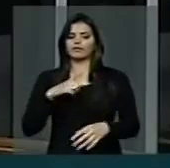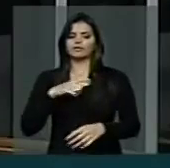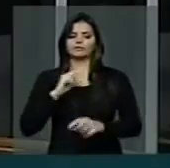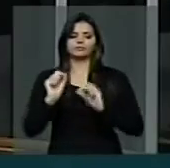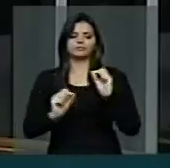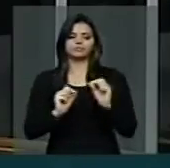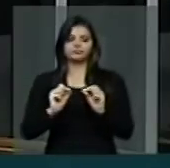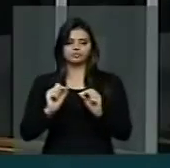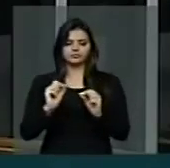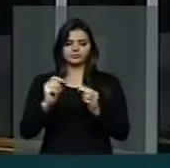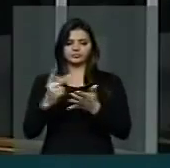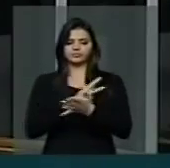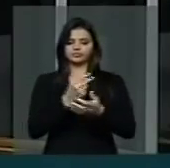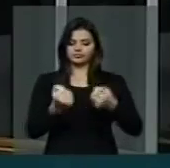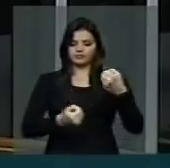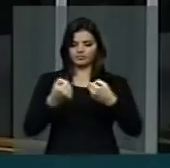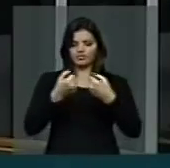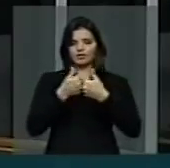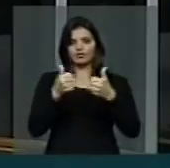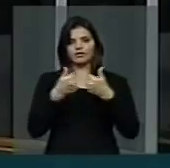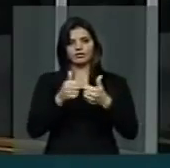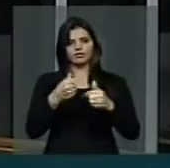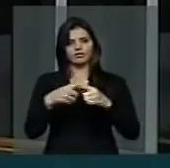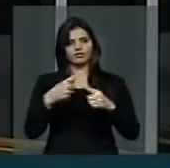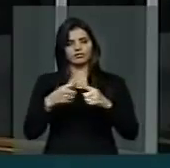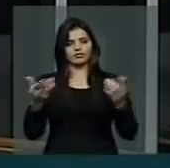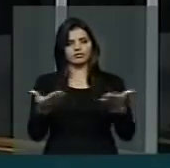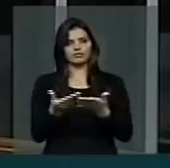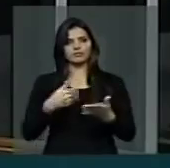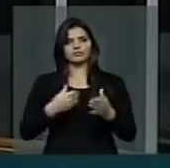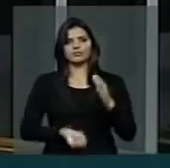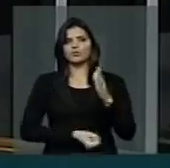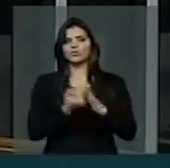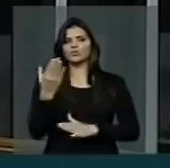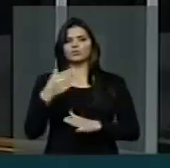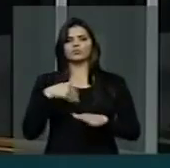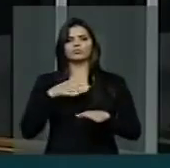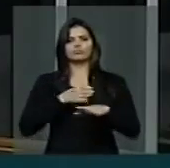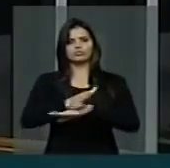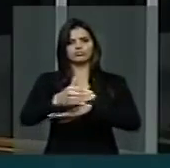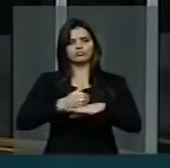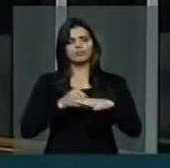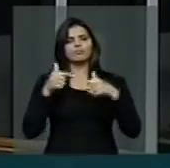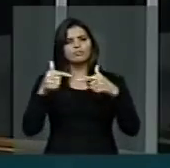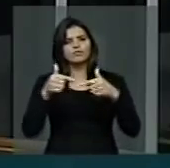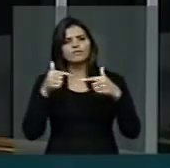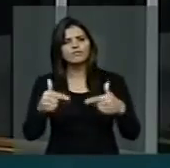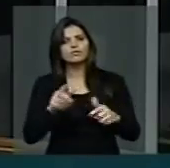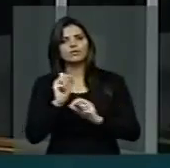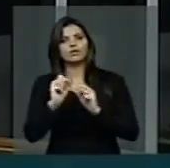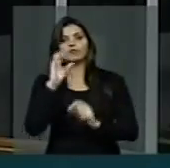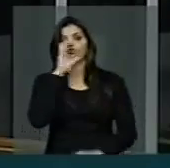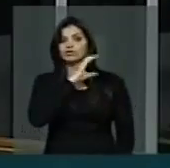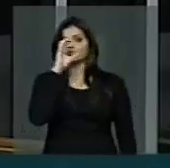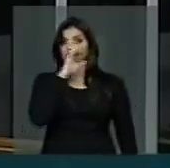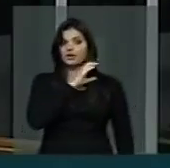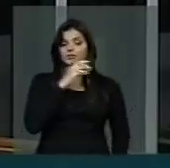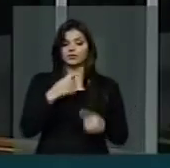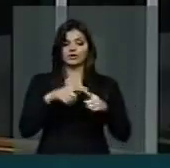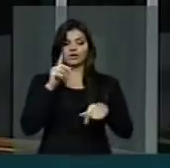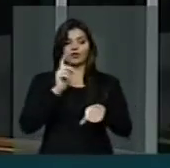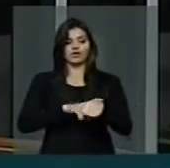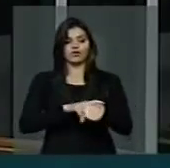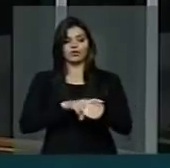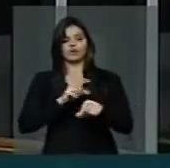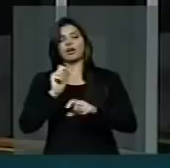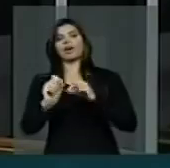de veículos para o transporte individual. Poucos são os corredores que privilegiam a agilidade e na hora de investir,